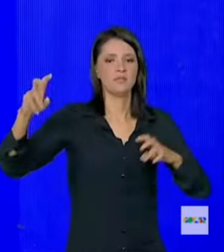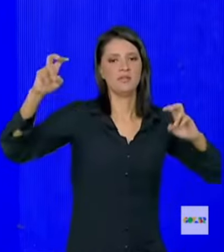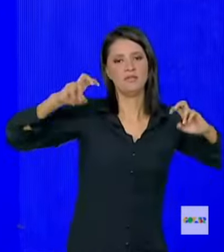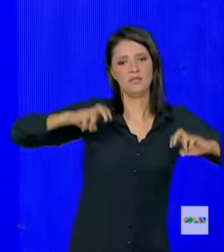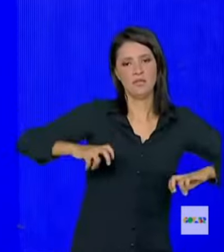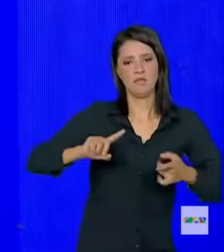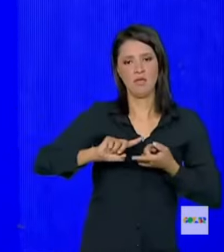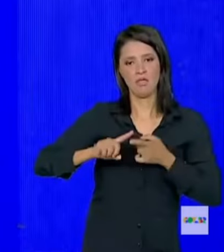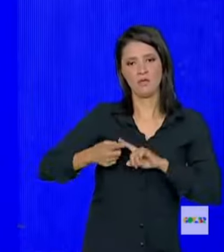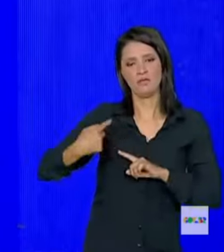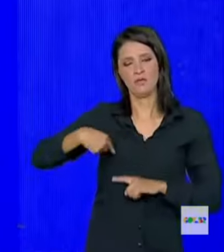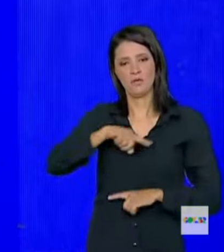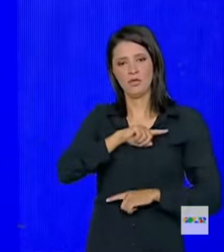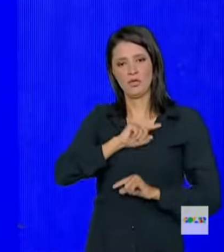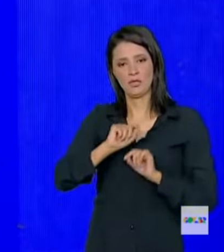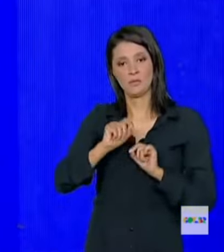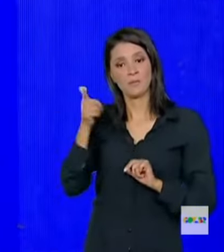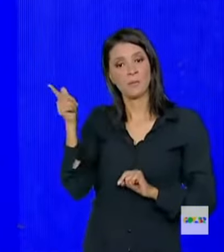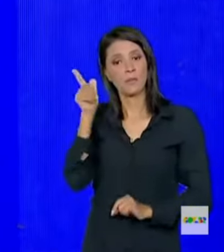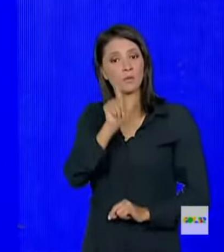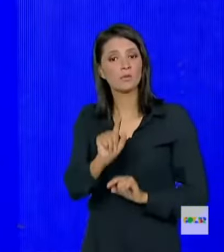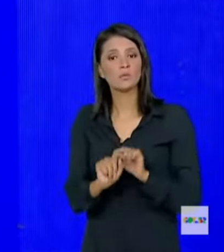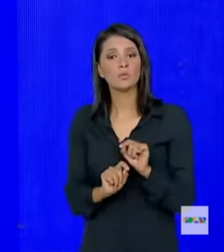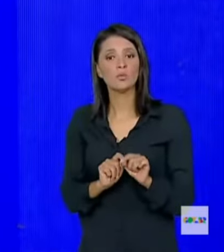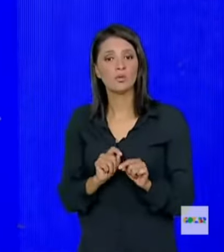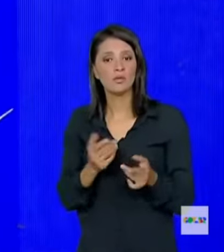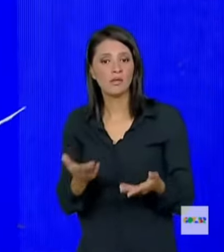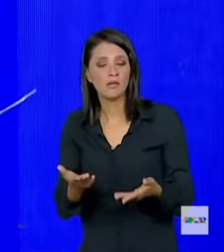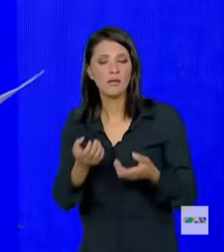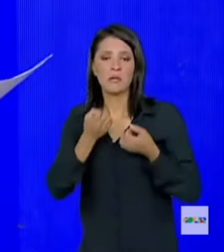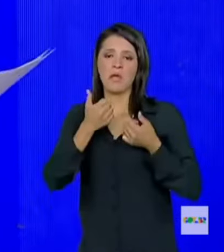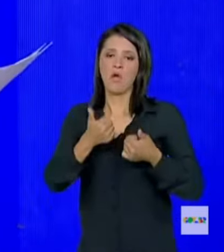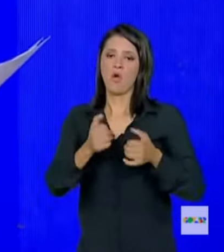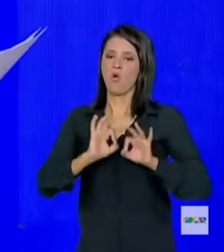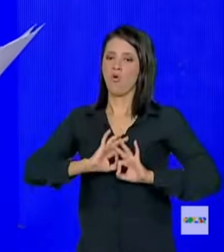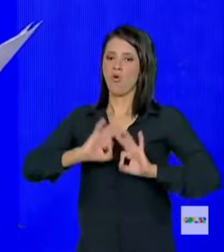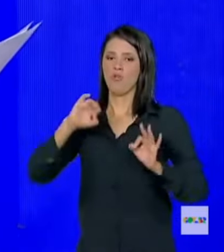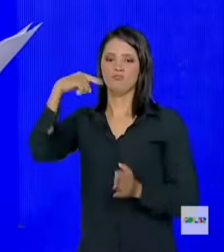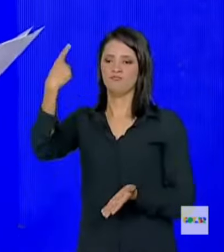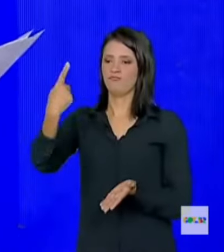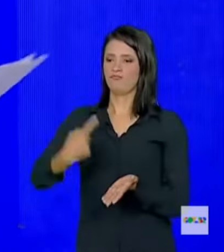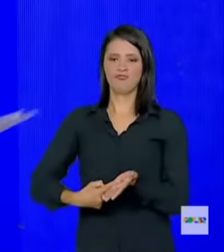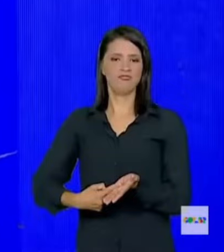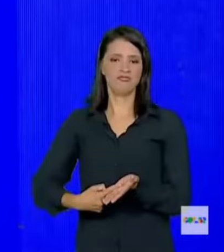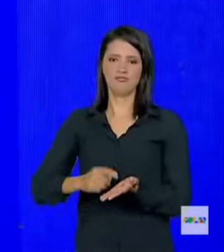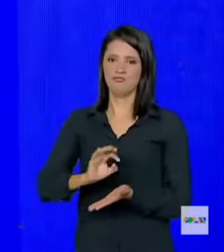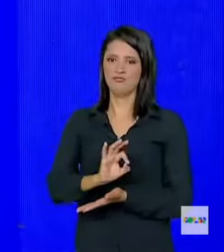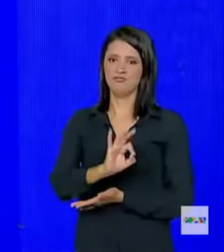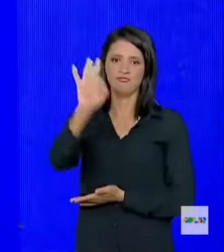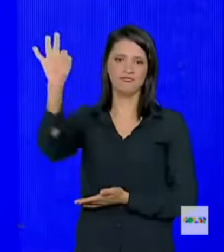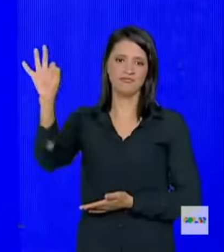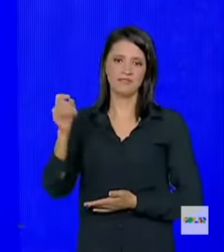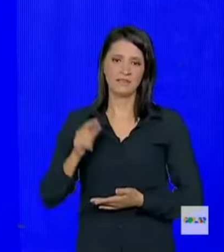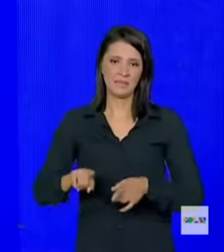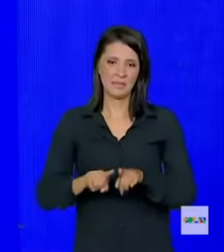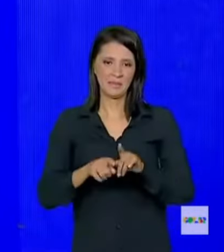mesa de negociação para a gente fazer um bom e um grande acordo. Quero